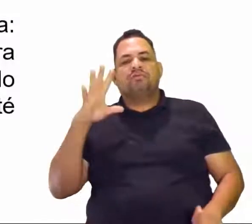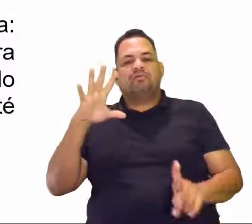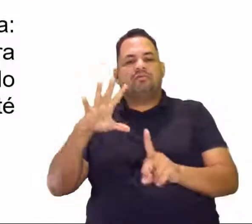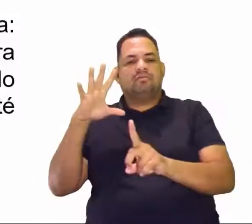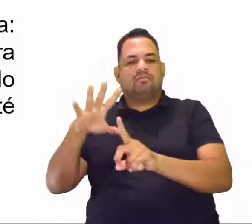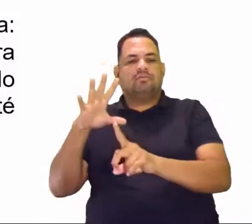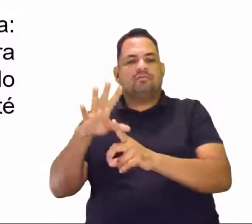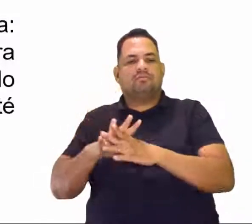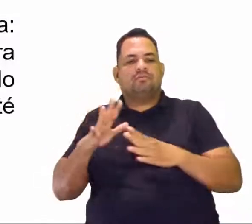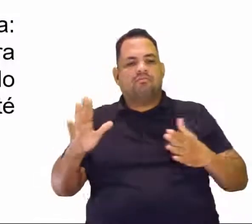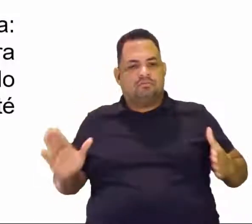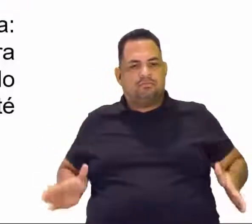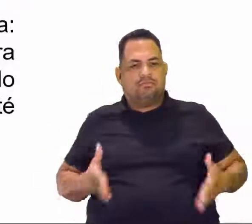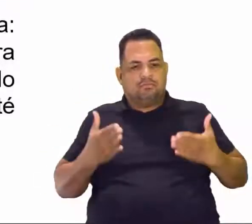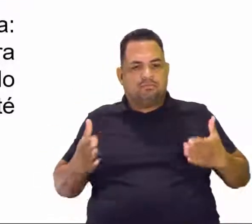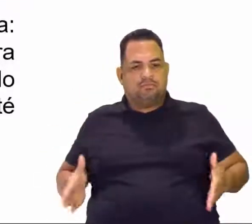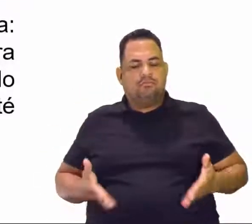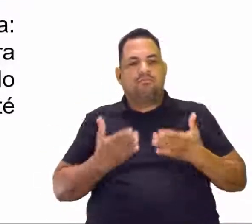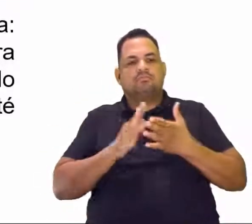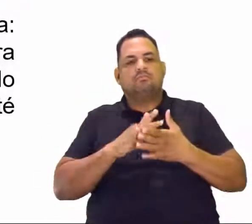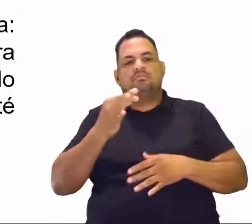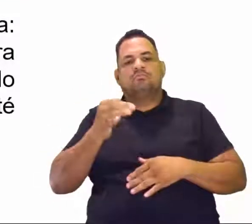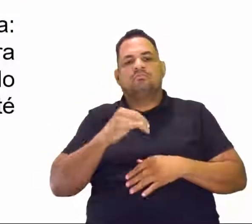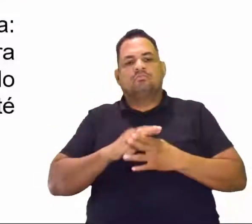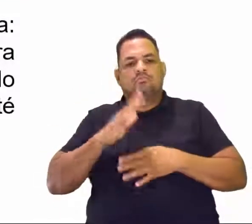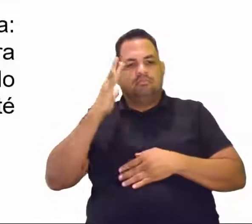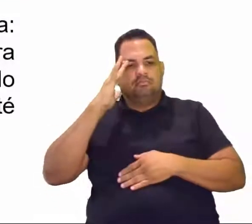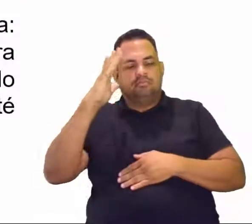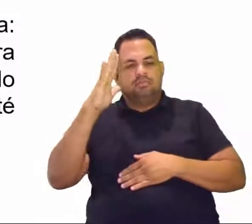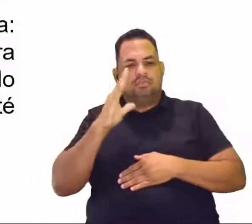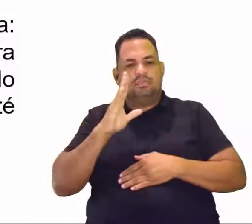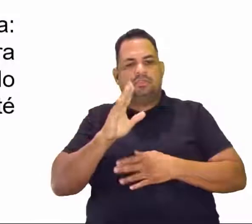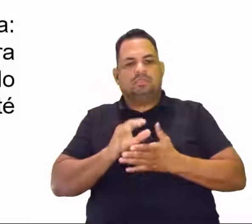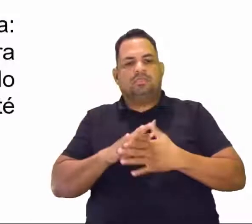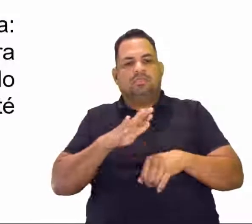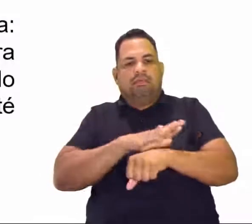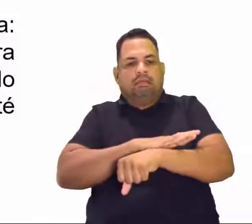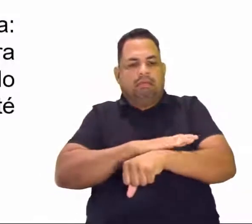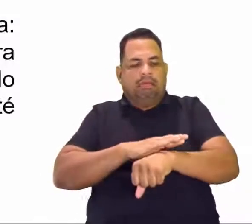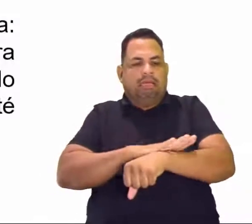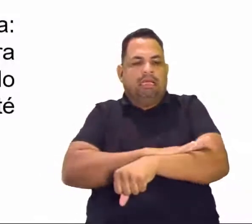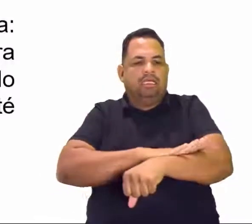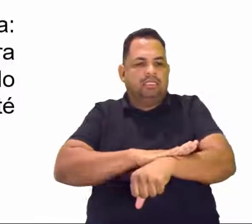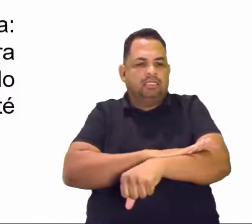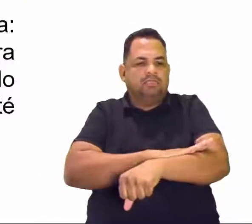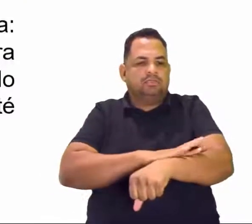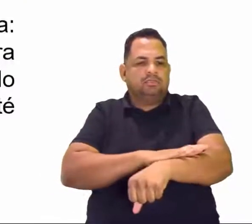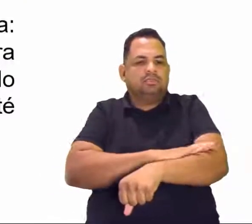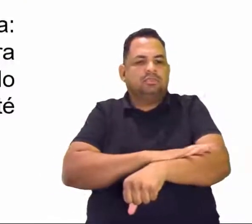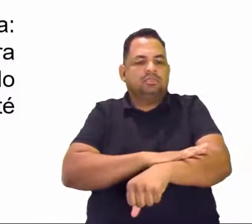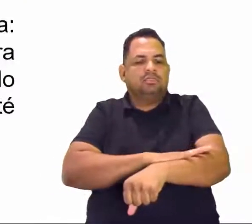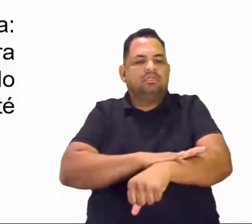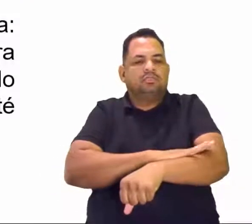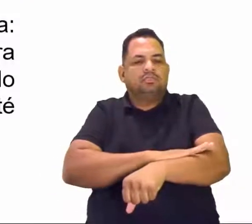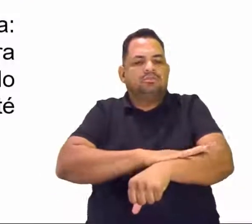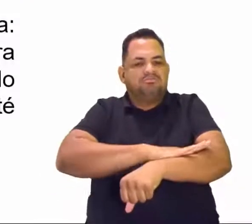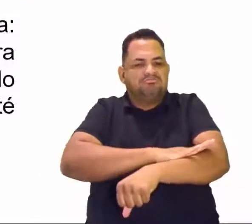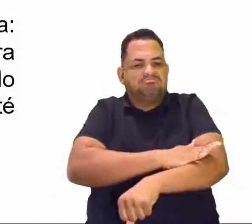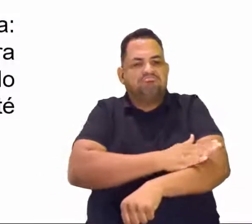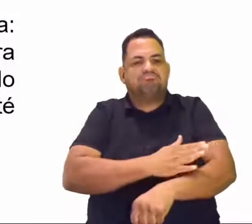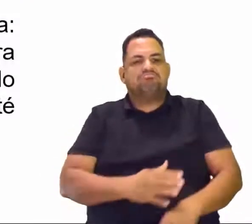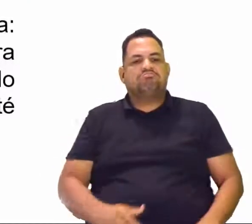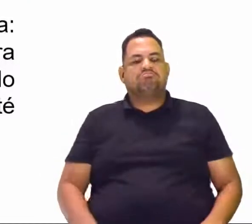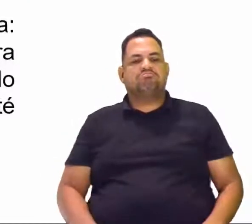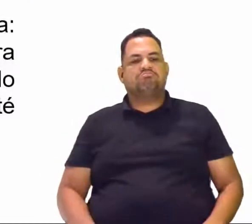aqui dessas teorias eugênicas teorias racistas ou seja um racismo científico no nosso